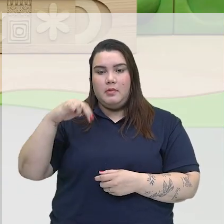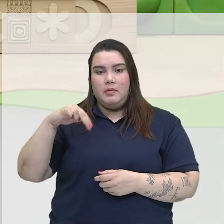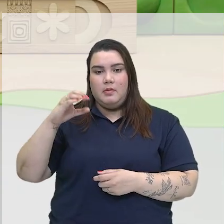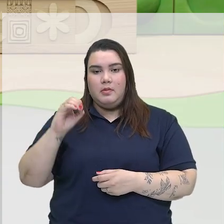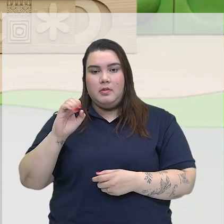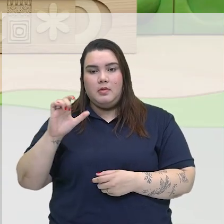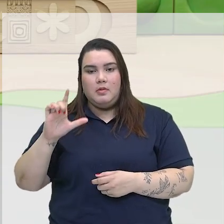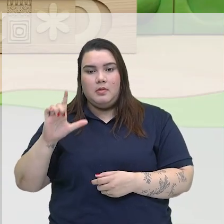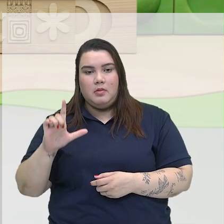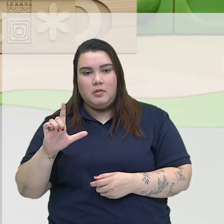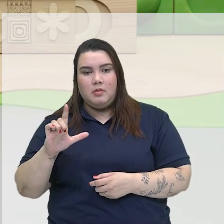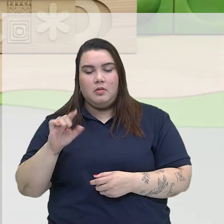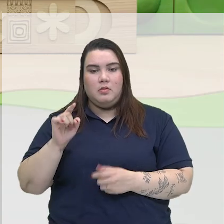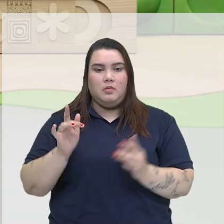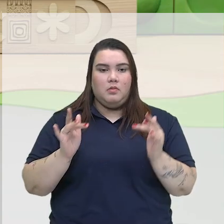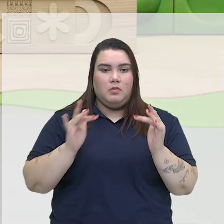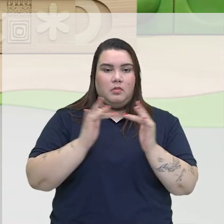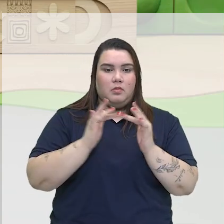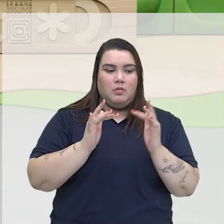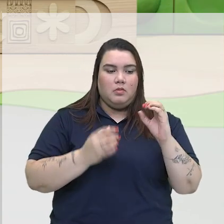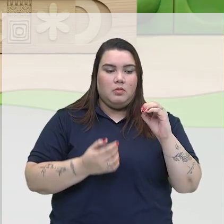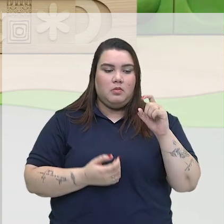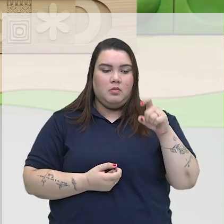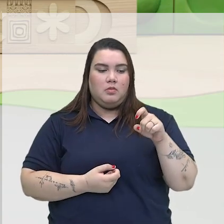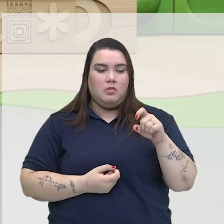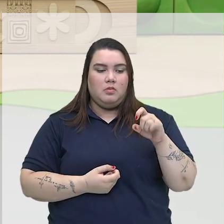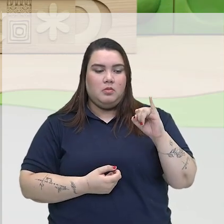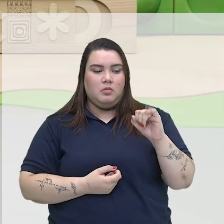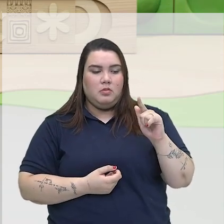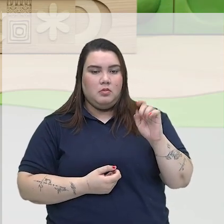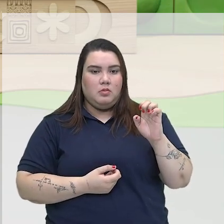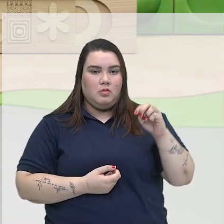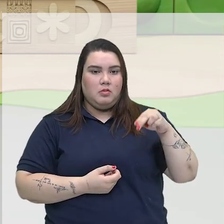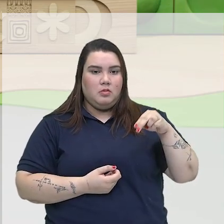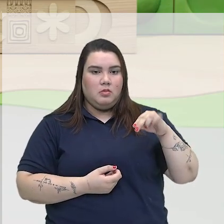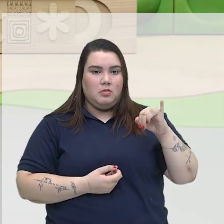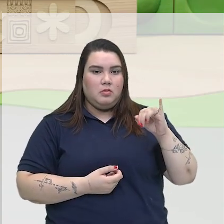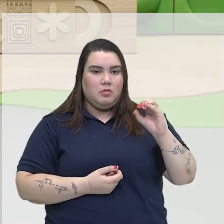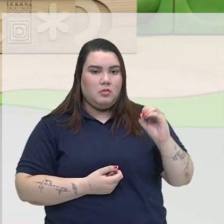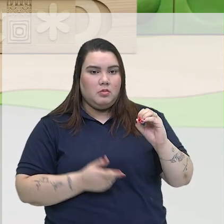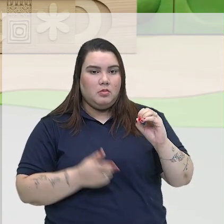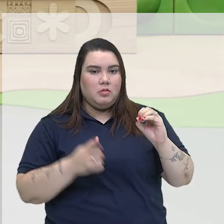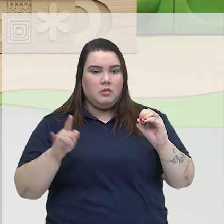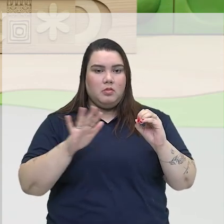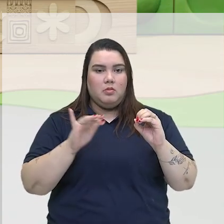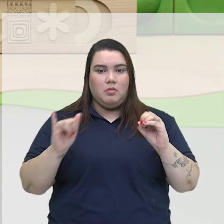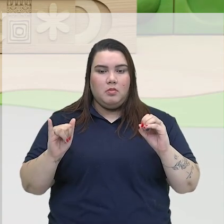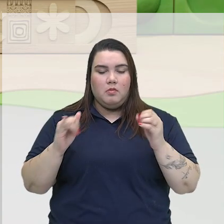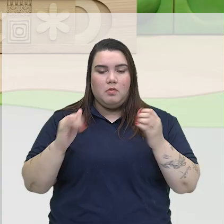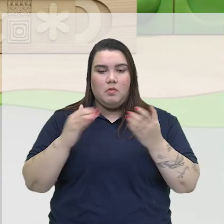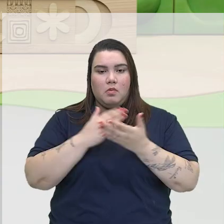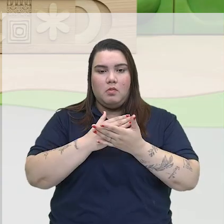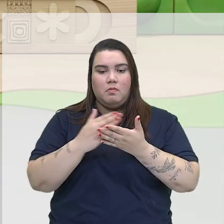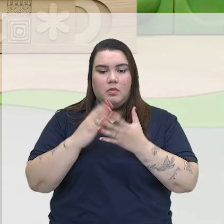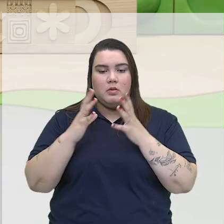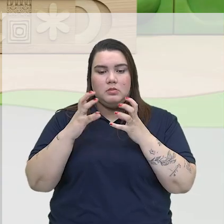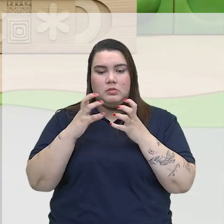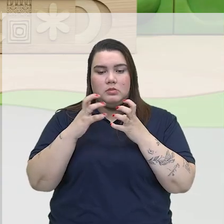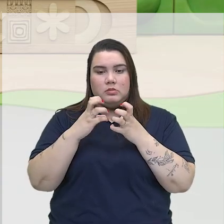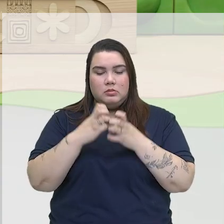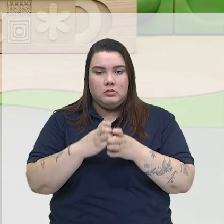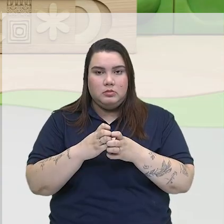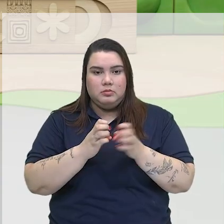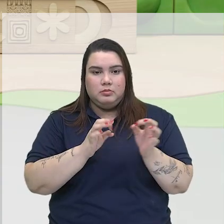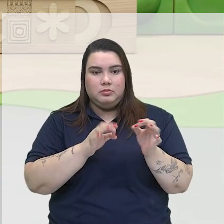o fenol, quando em contato com o oxigênio, ele vai fazer o quê? Ele vai oxidar,